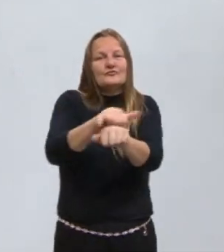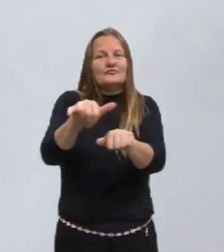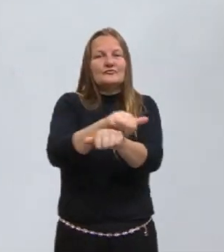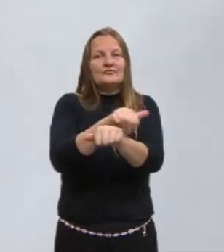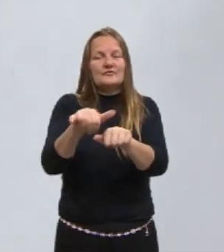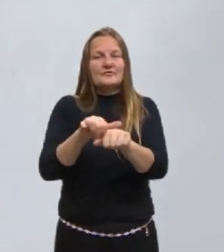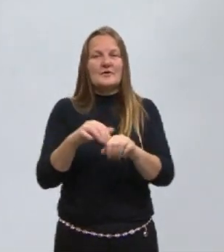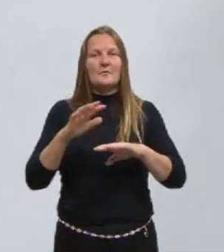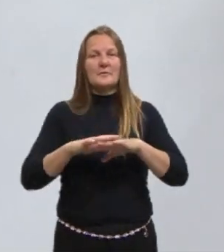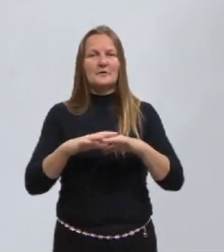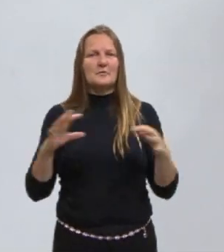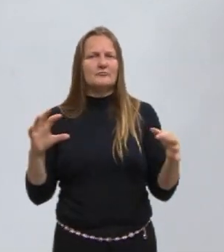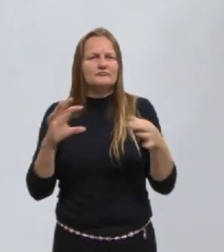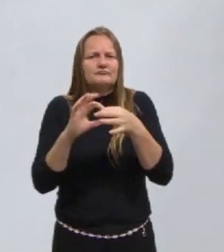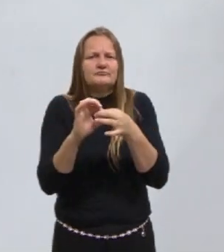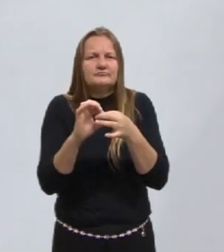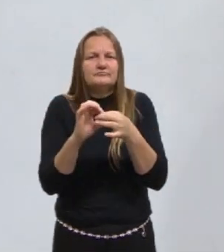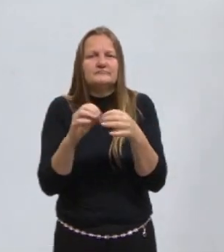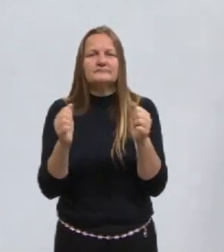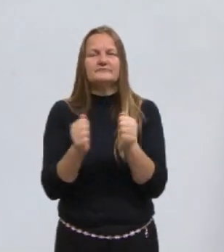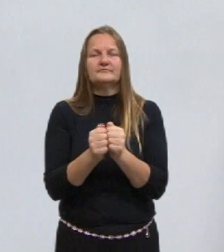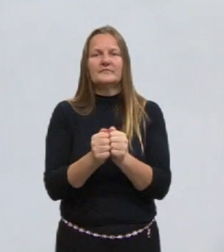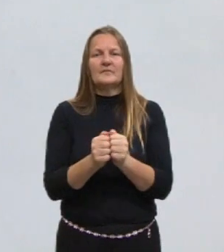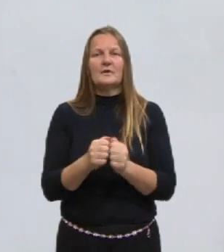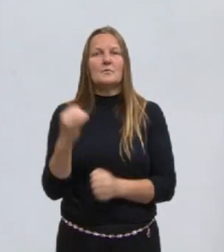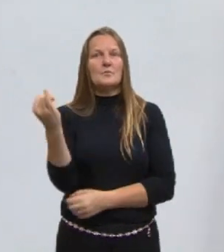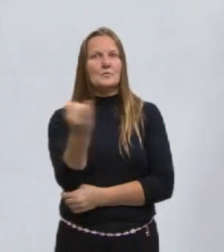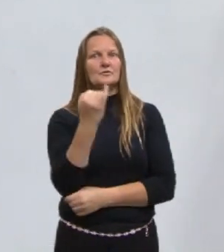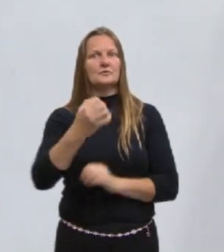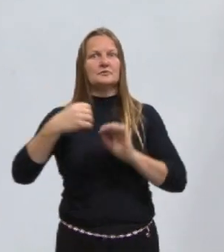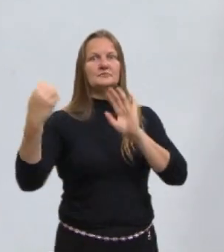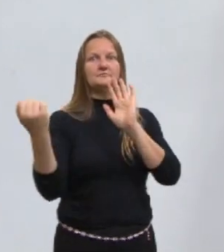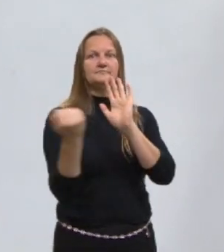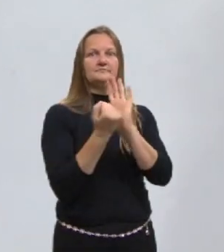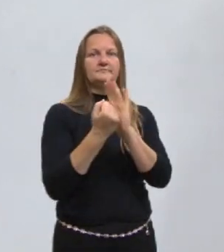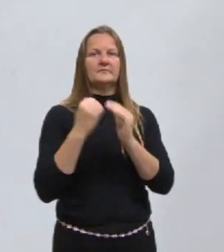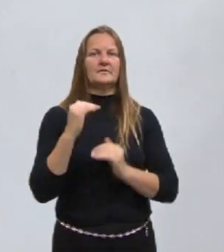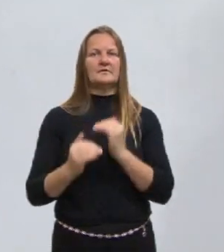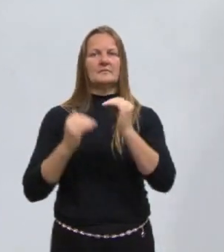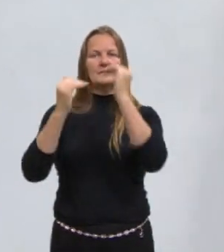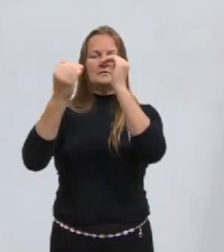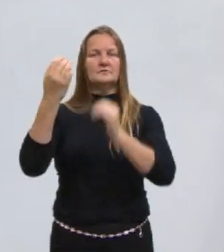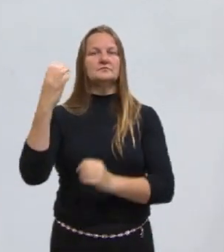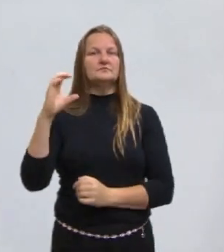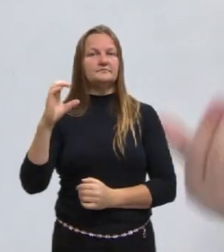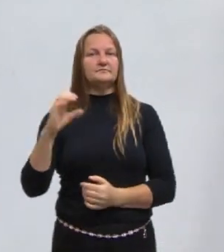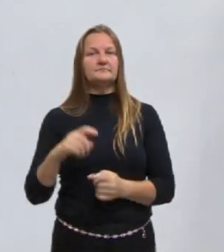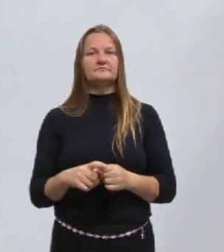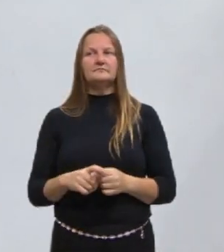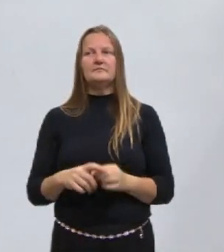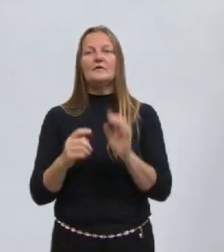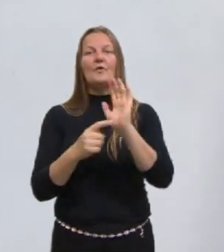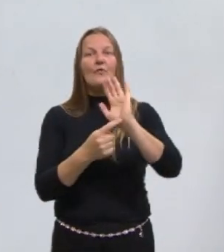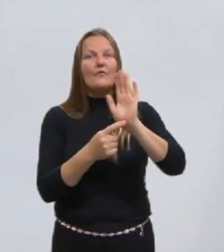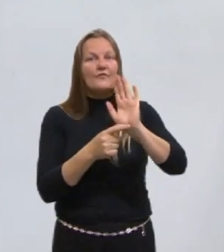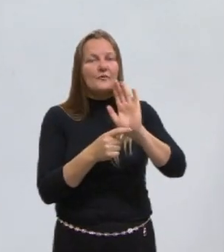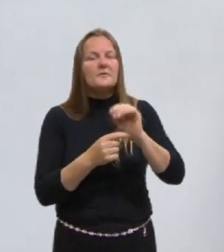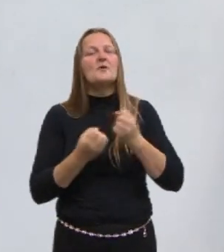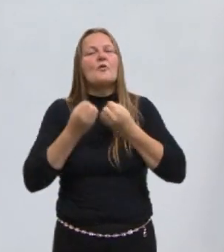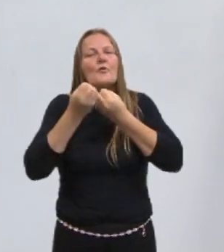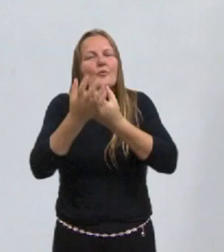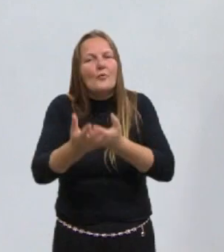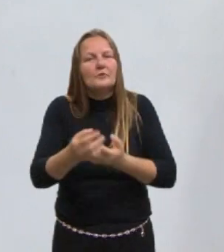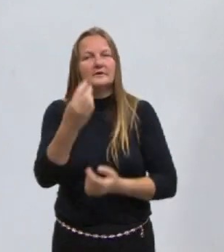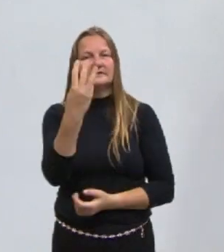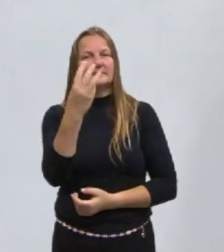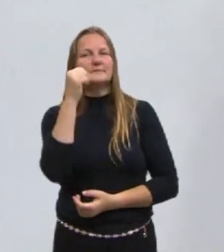a matemática, de uma certa forma, ela foi muito importante para o desenvolvimento das ciências. E o filme conta, né, basicamente, a história dessas